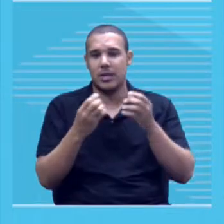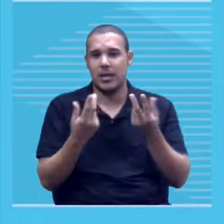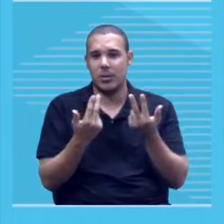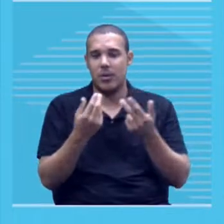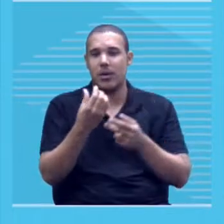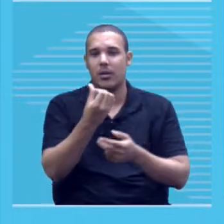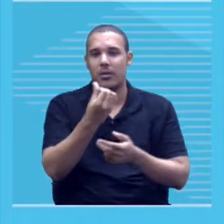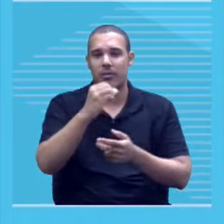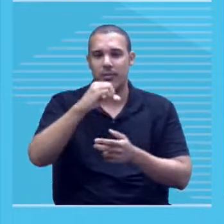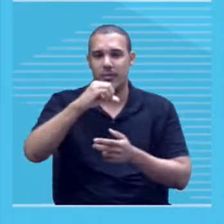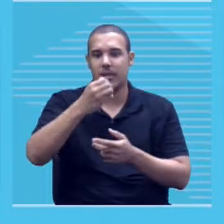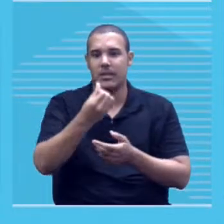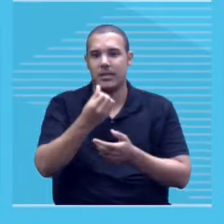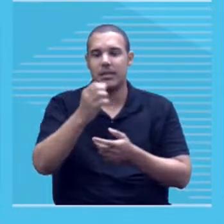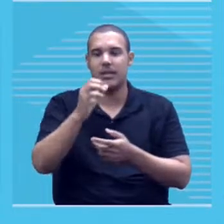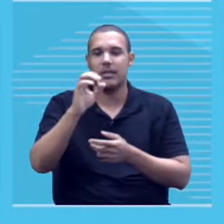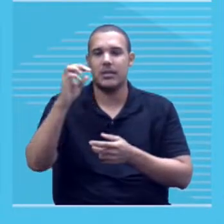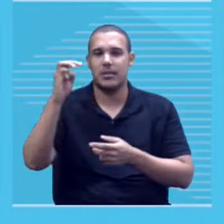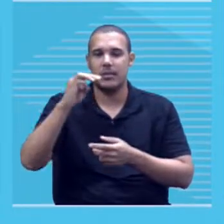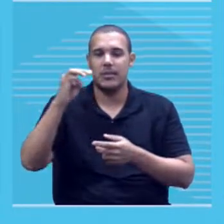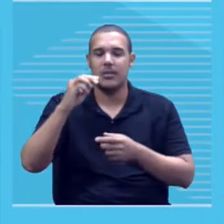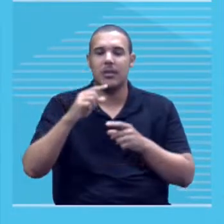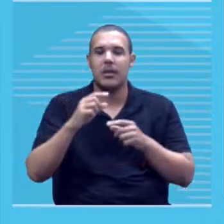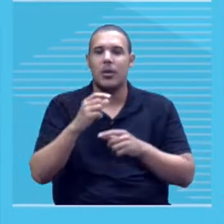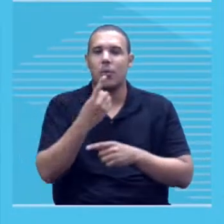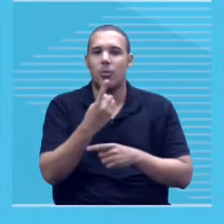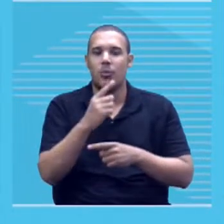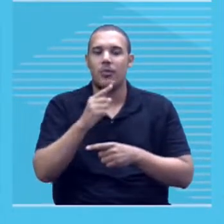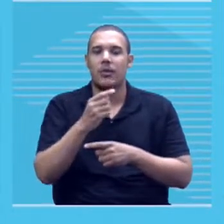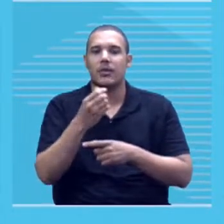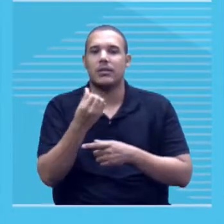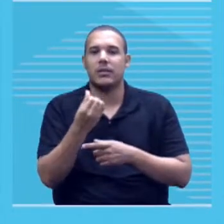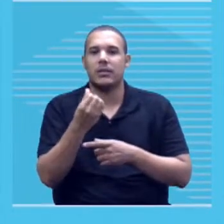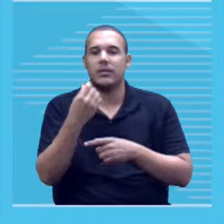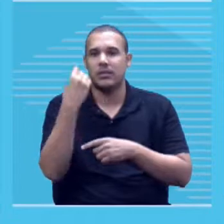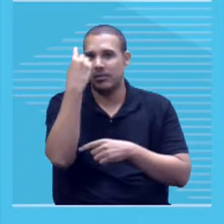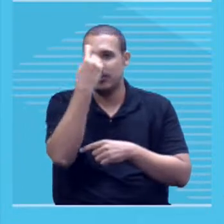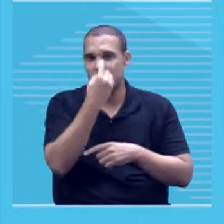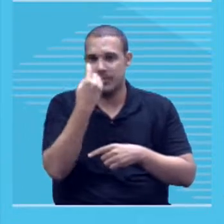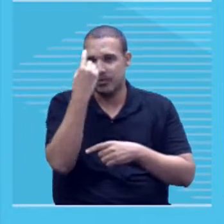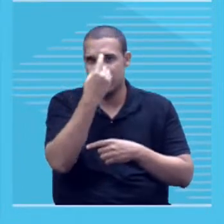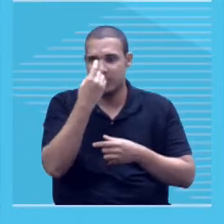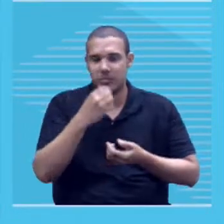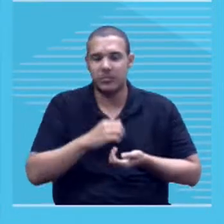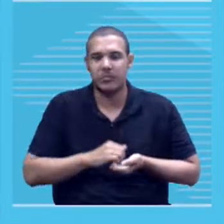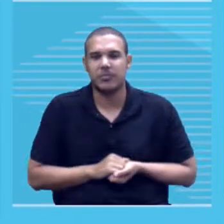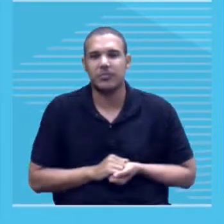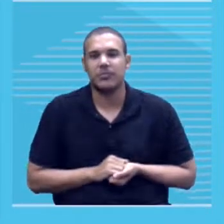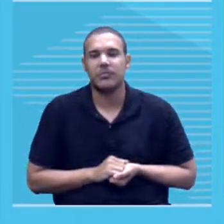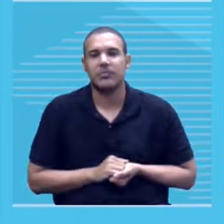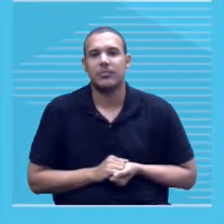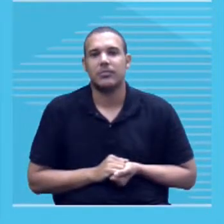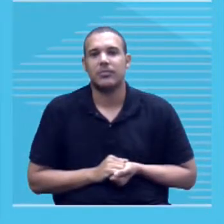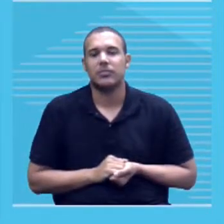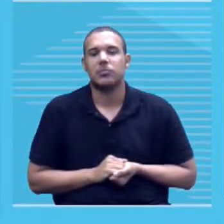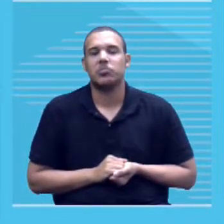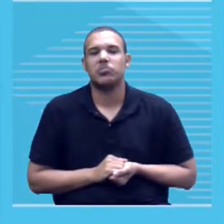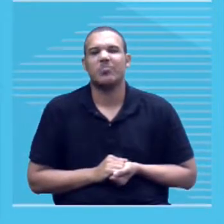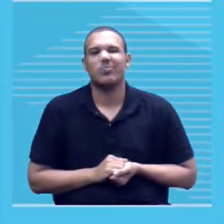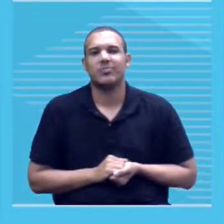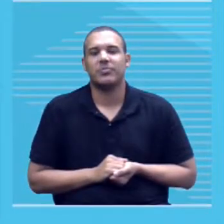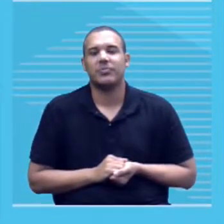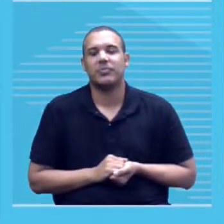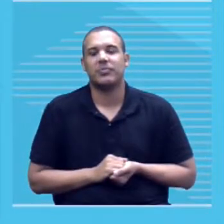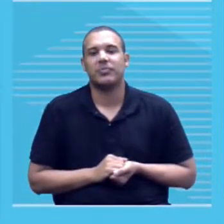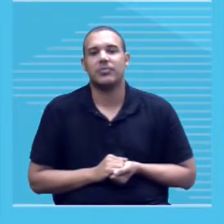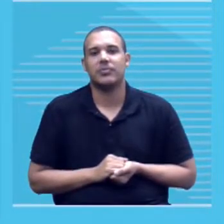minutos. Então, seria 1,6 horas. Cada pessoa consome aí... a casa inteira consome 1,6 horas.